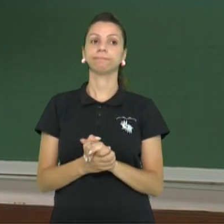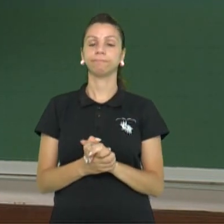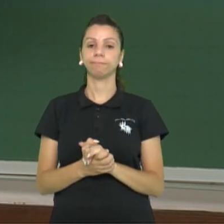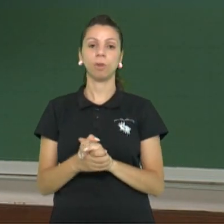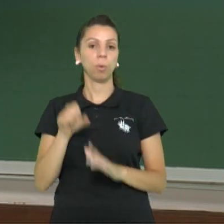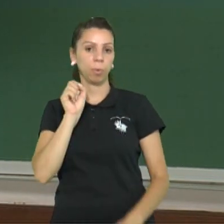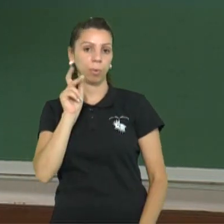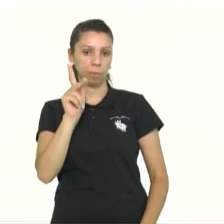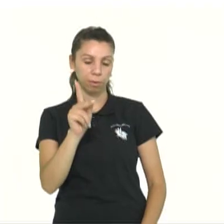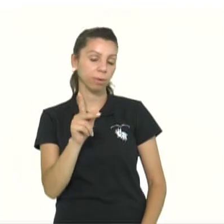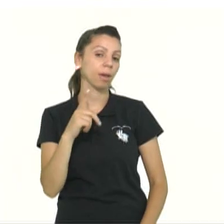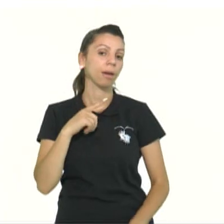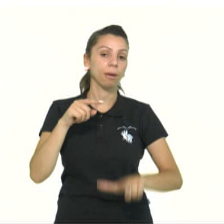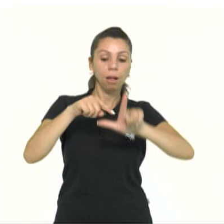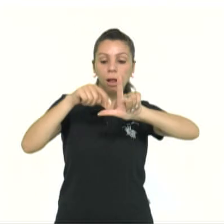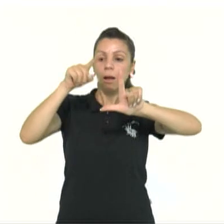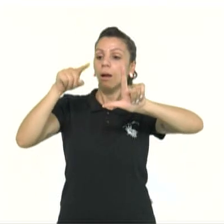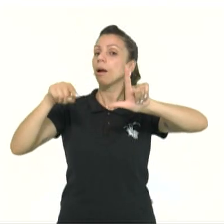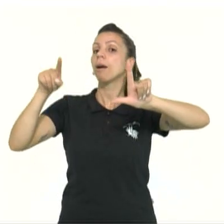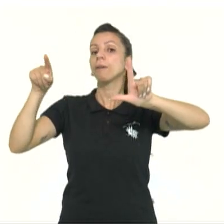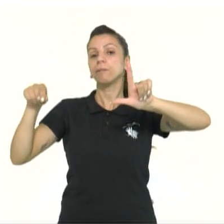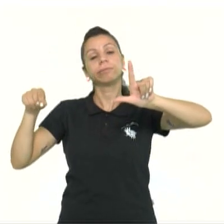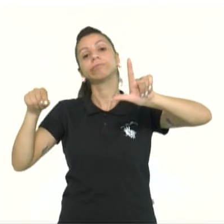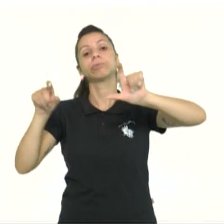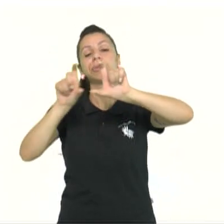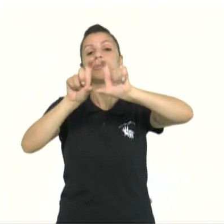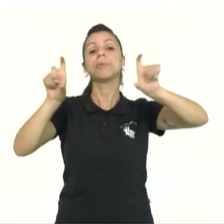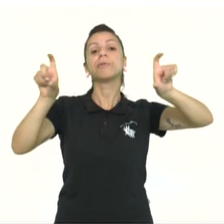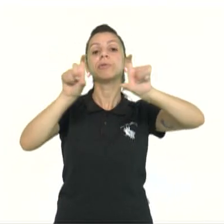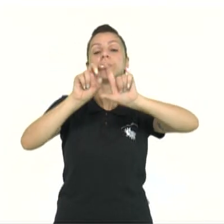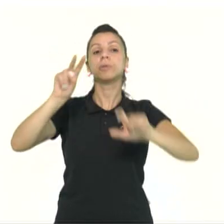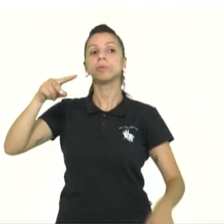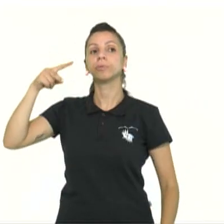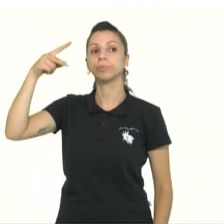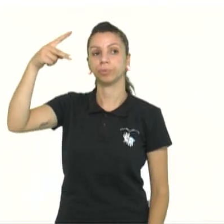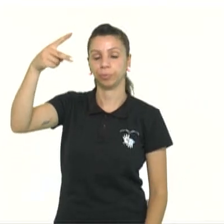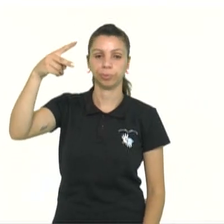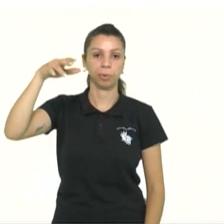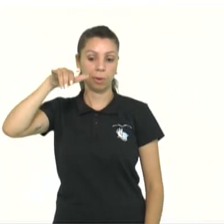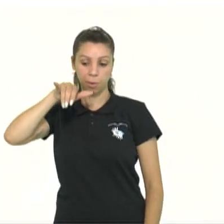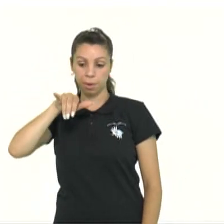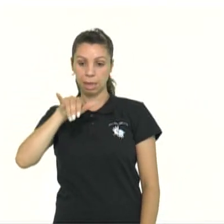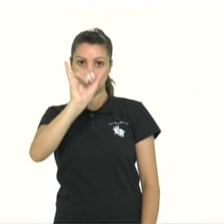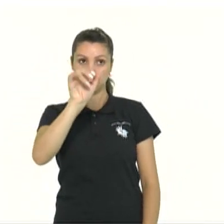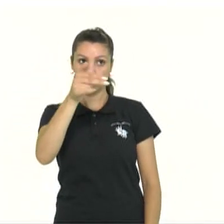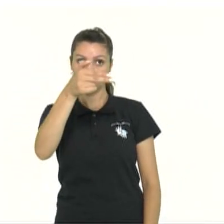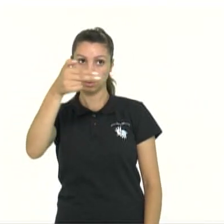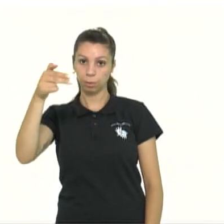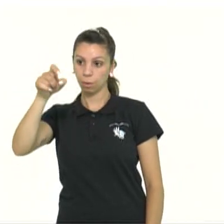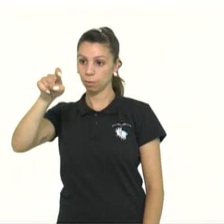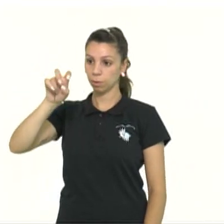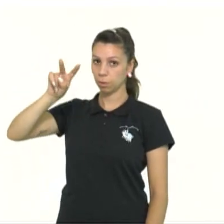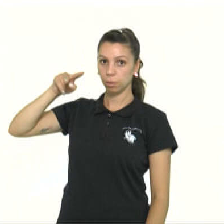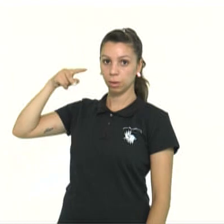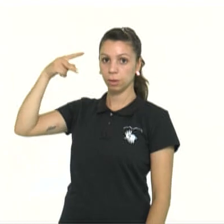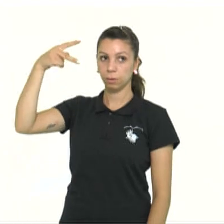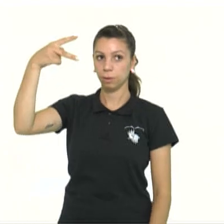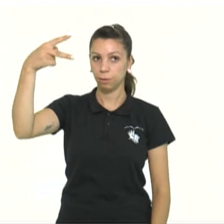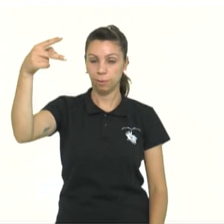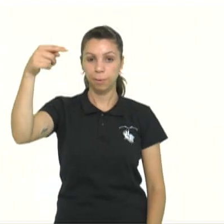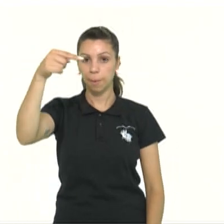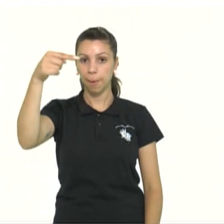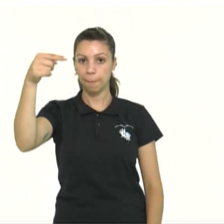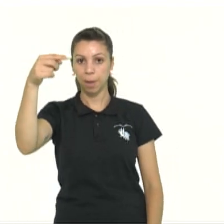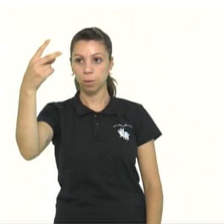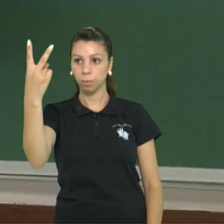Então, construir o gráfico de uma função quadrática, y igual a x ao quadrado menos 2x. Então, no lugar